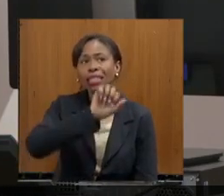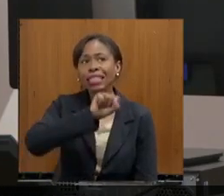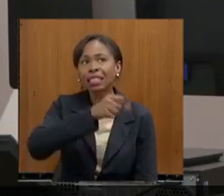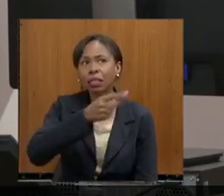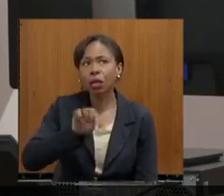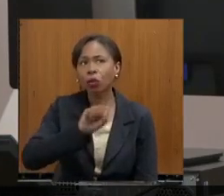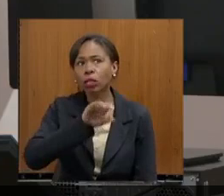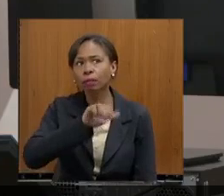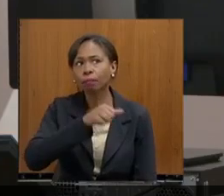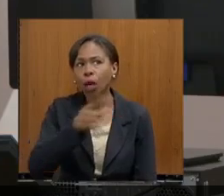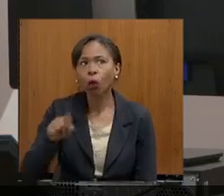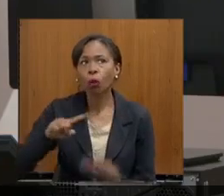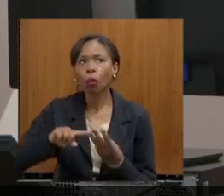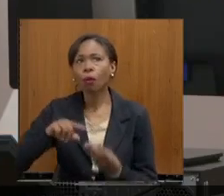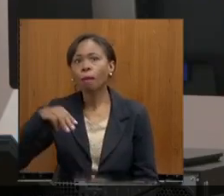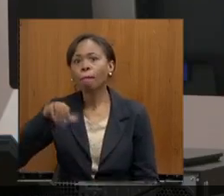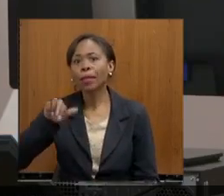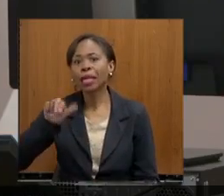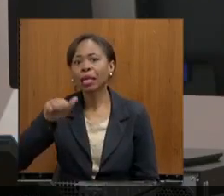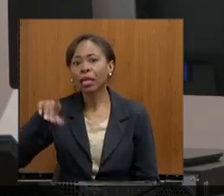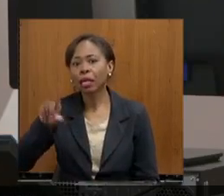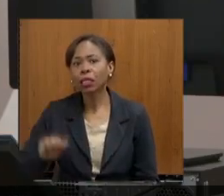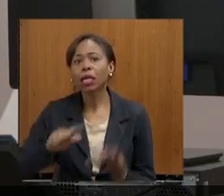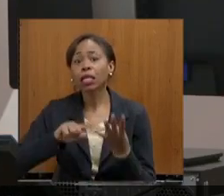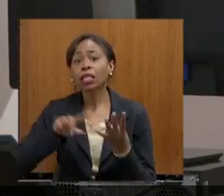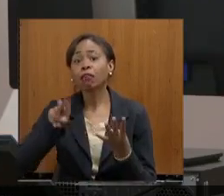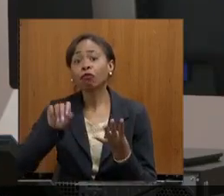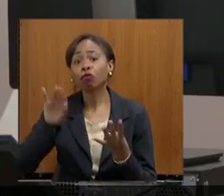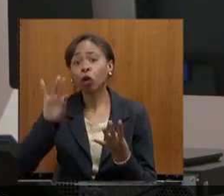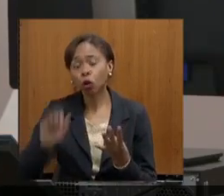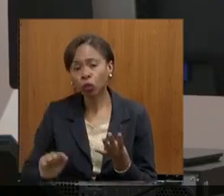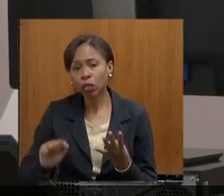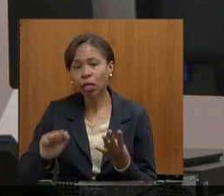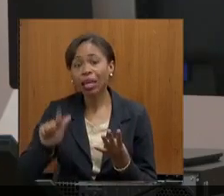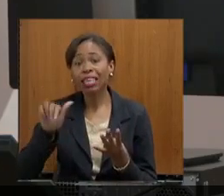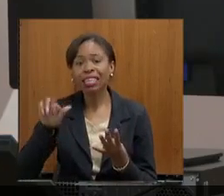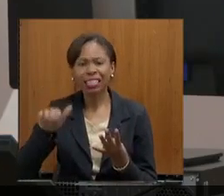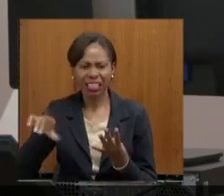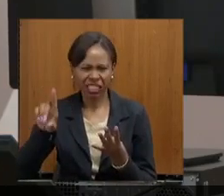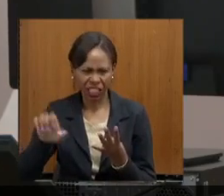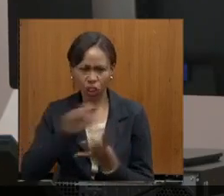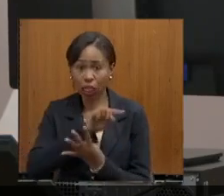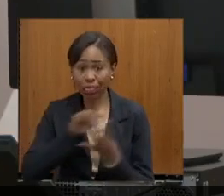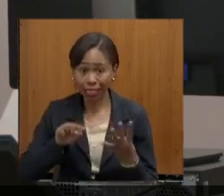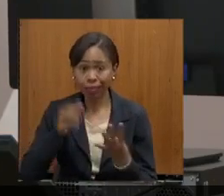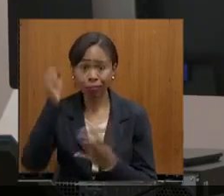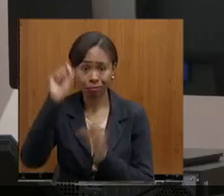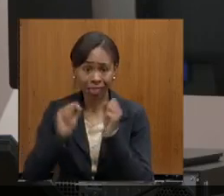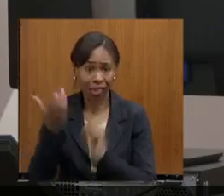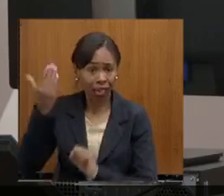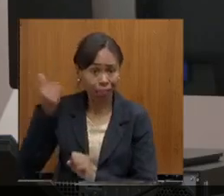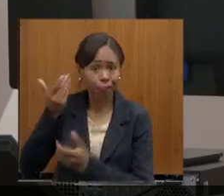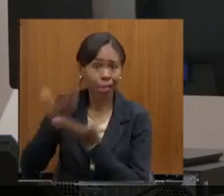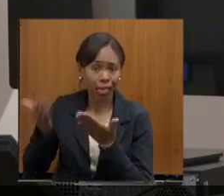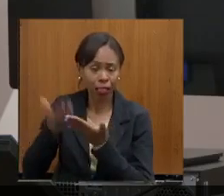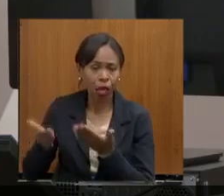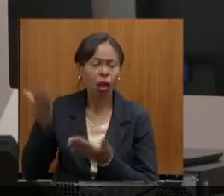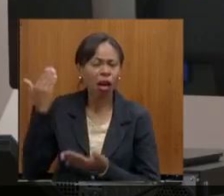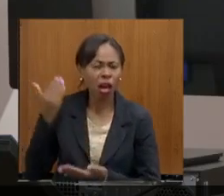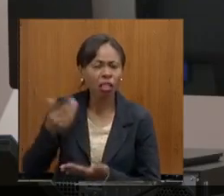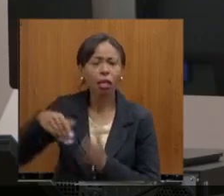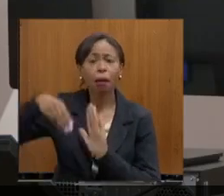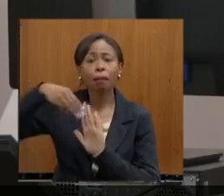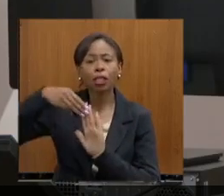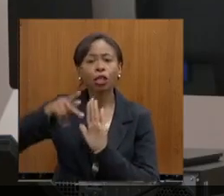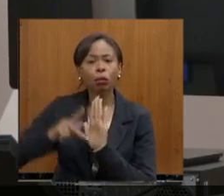Miranda e Volta Grande naquela época Deputado João Leite após a medida provisória 579